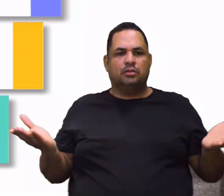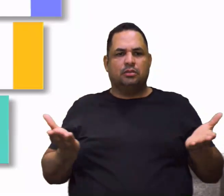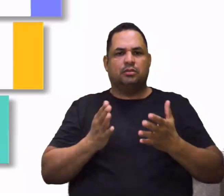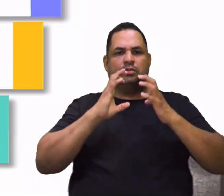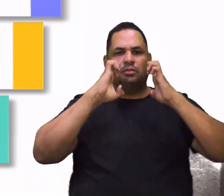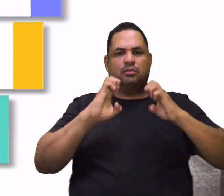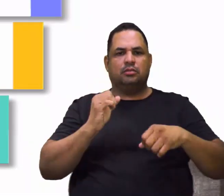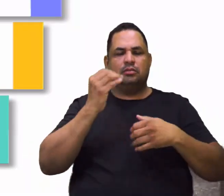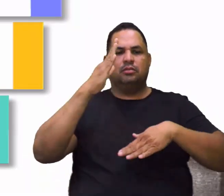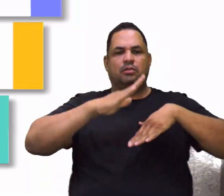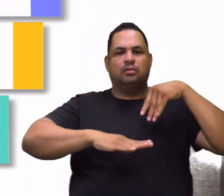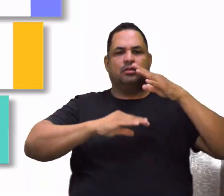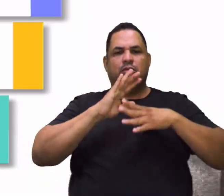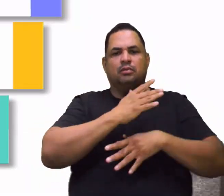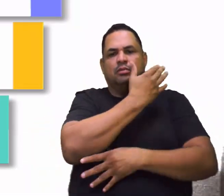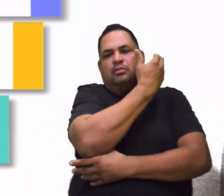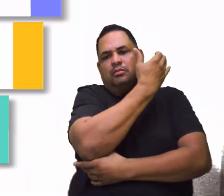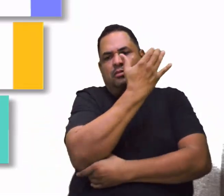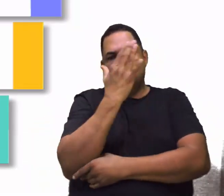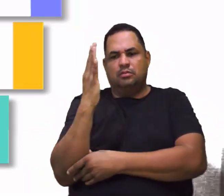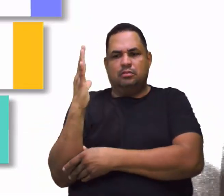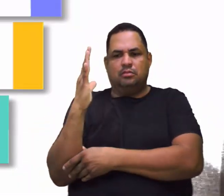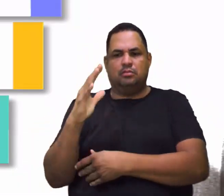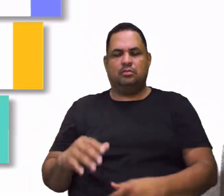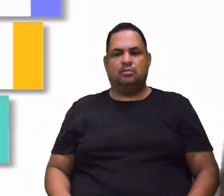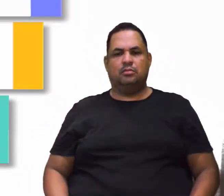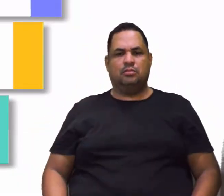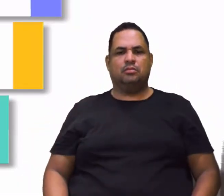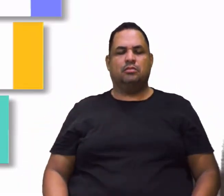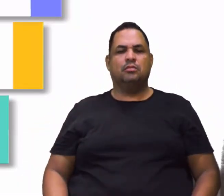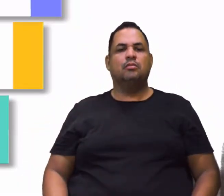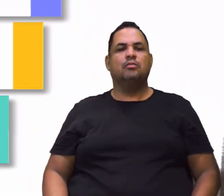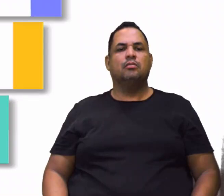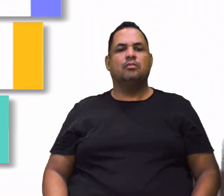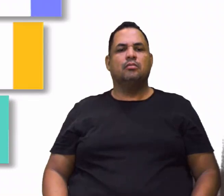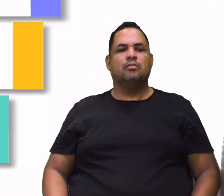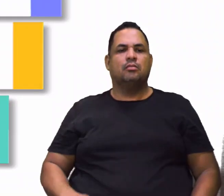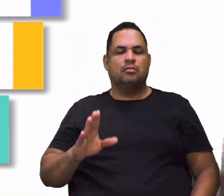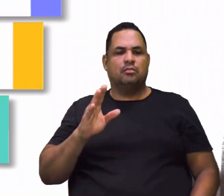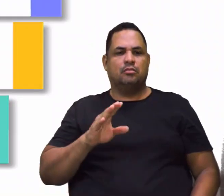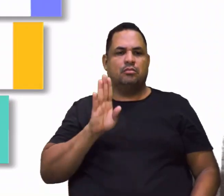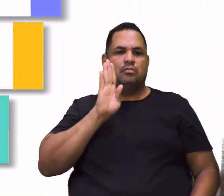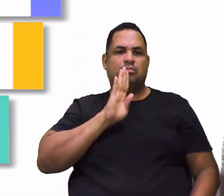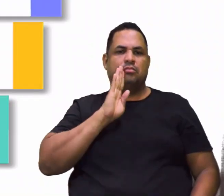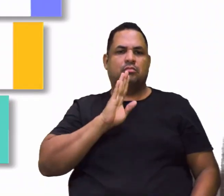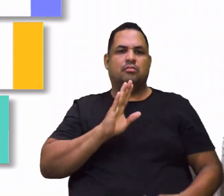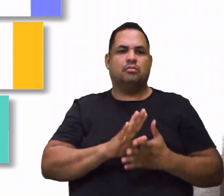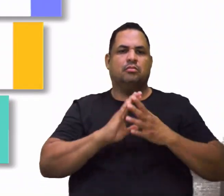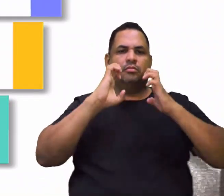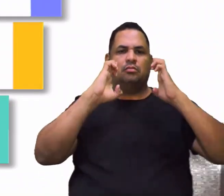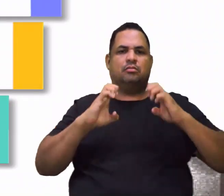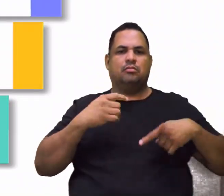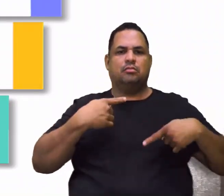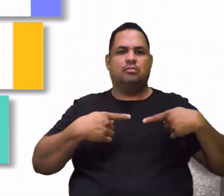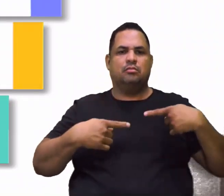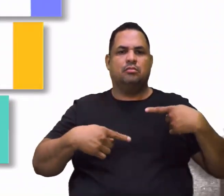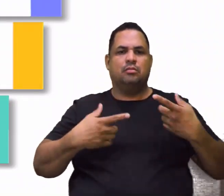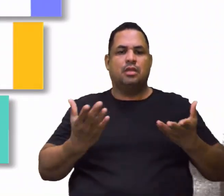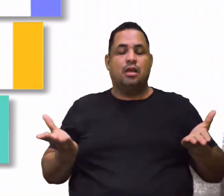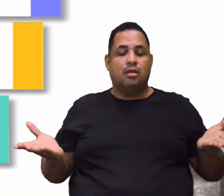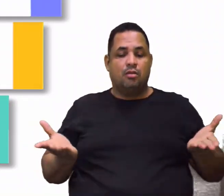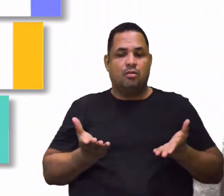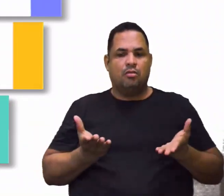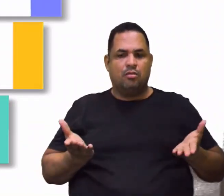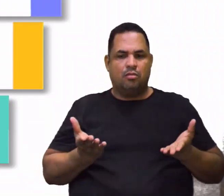Ética profissional e ambiental, gente, muito legal. Nós falamos de uma ética política, agora trazemos para o meio ambiente,